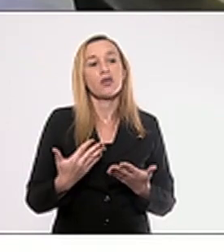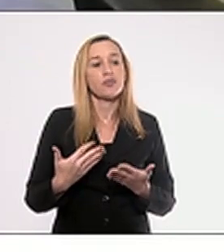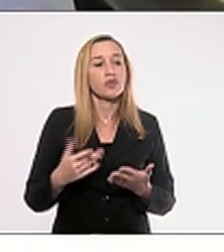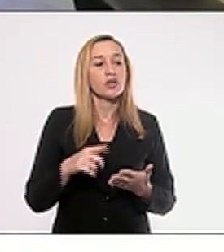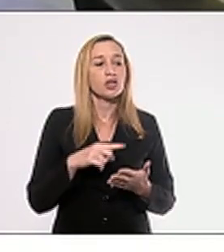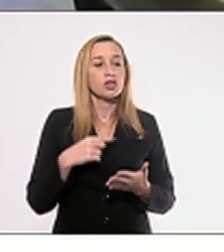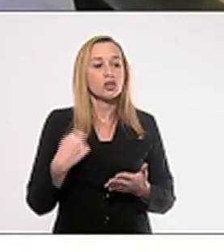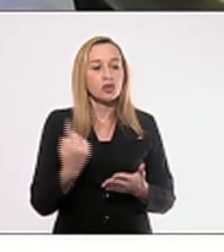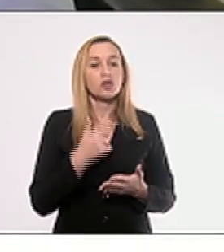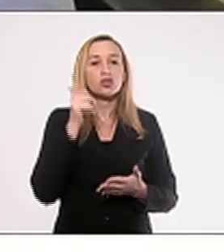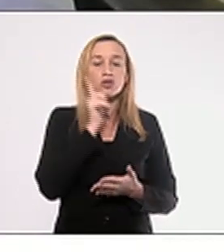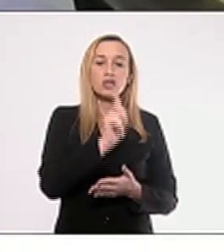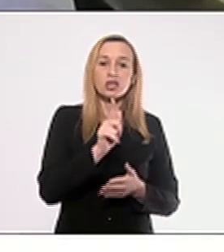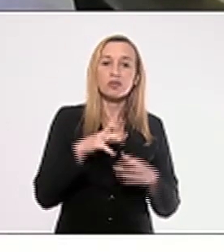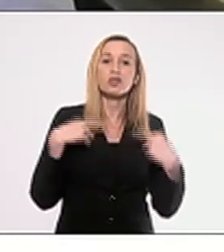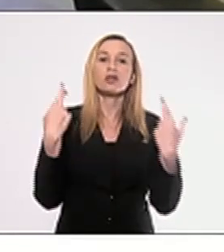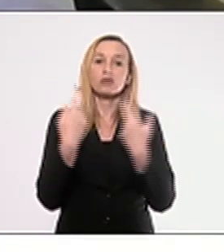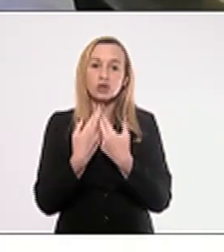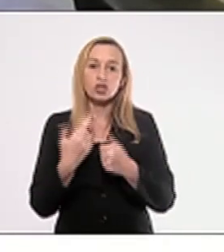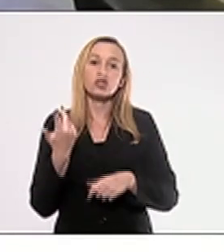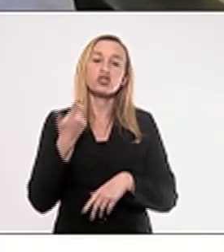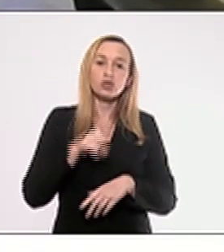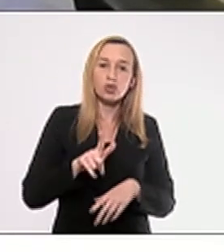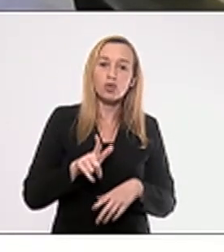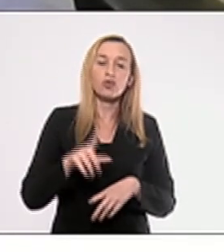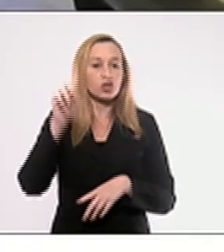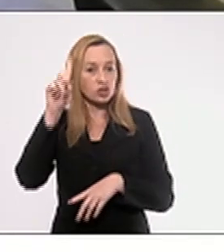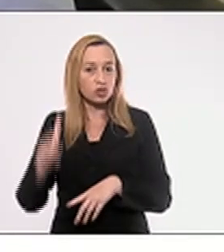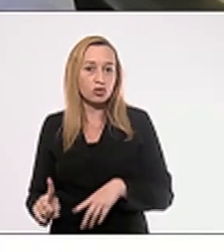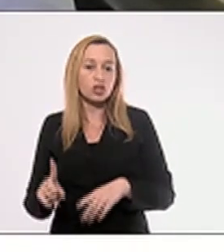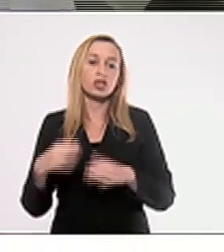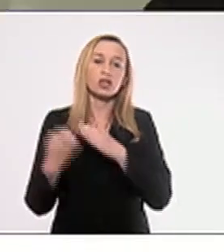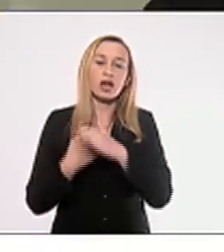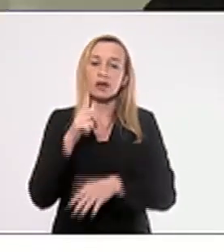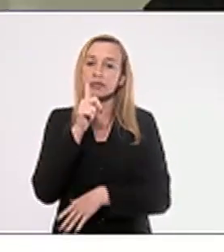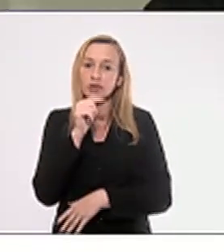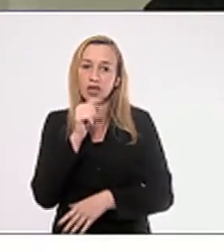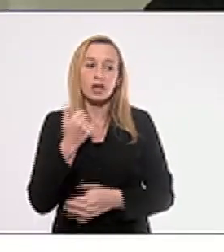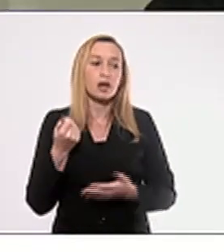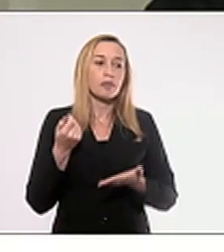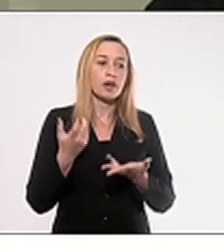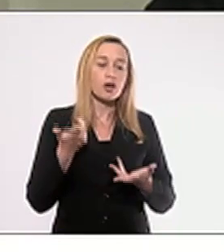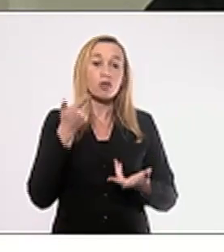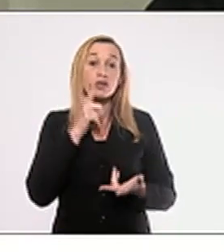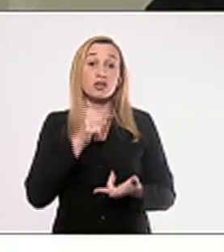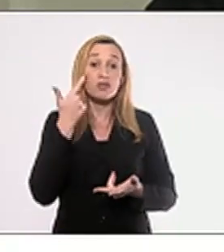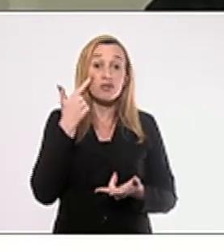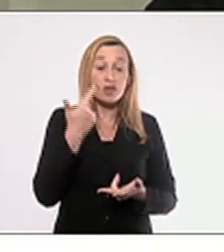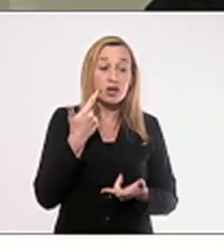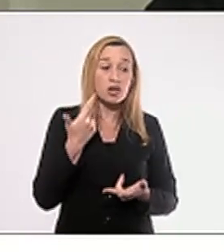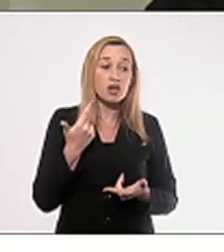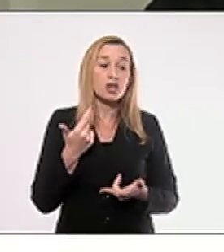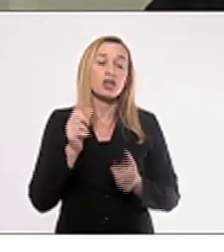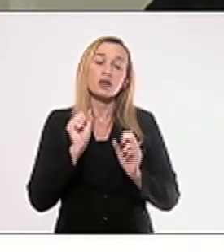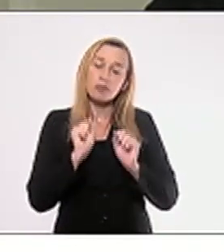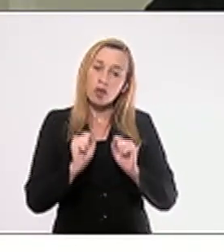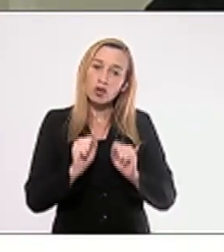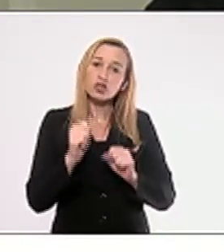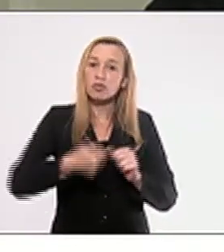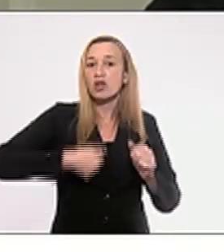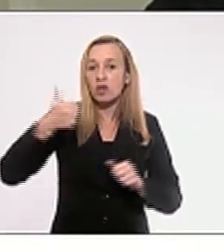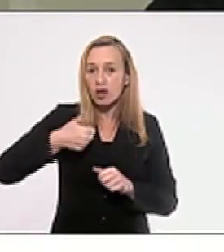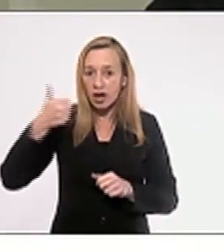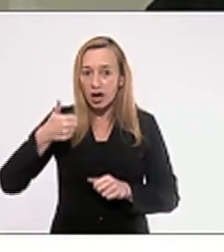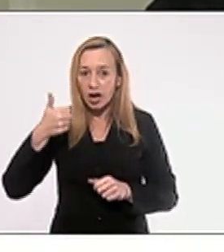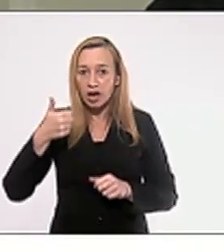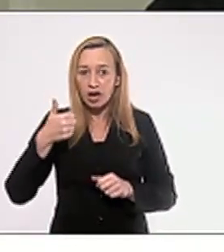consiga efetivamente se reunir com a ouvidoria e com a diretoria da SEDAI para tentar ver se é possível melhorar esse tratamento